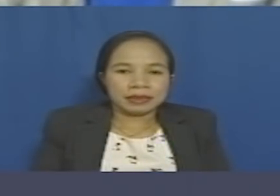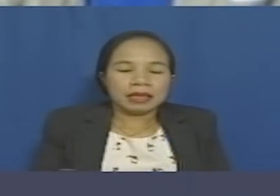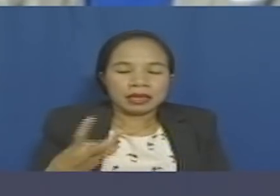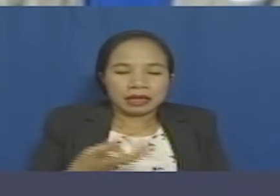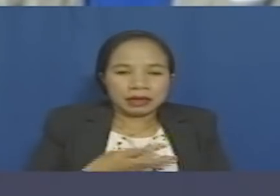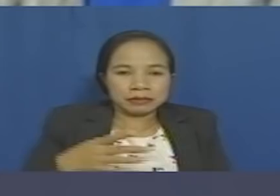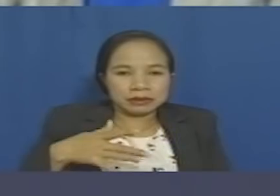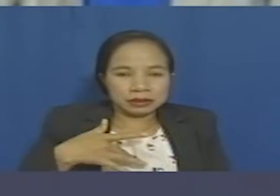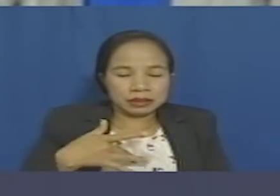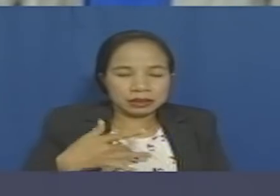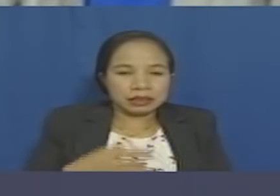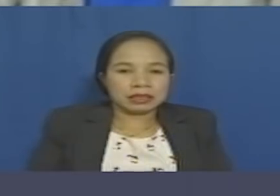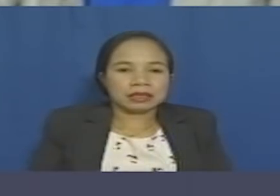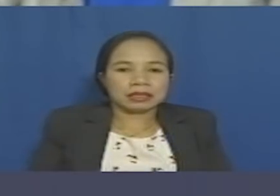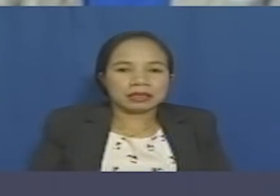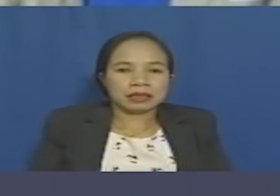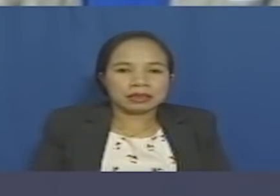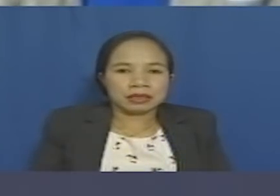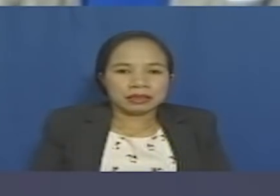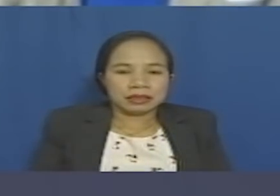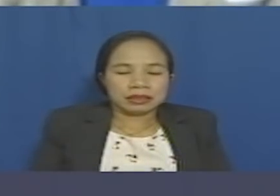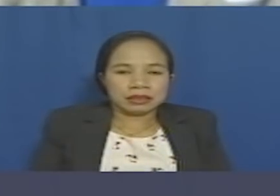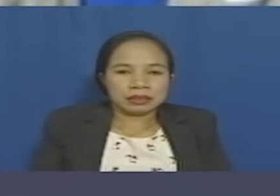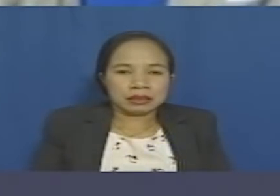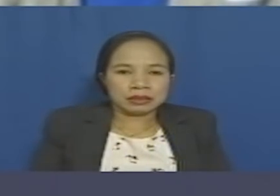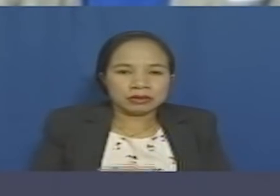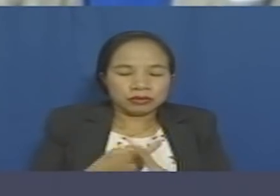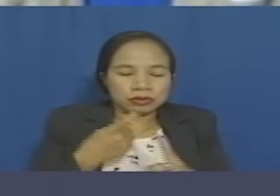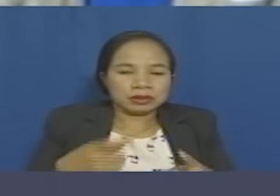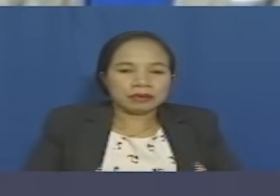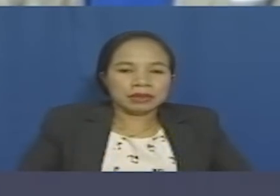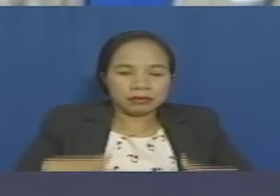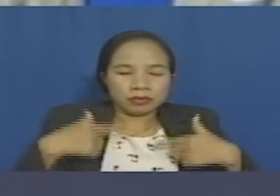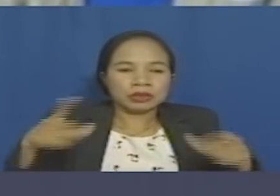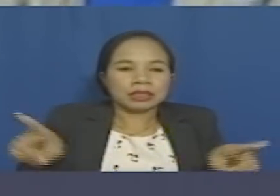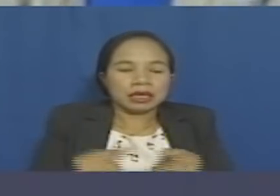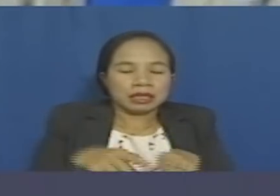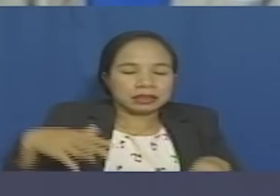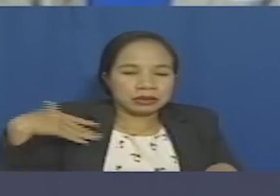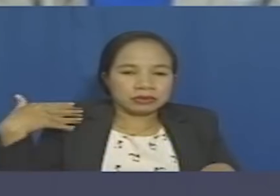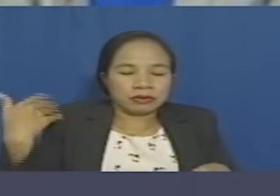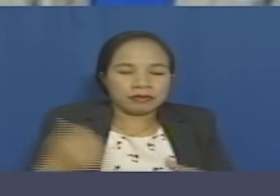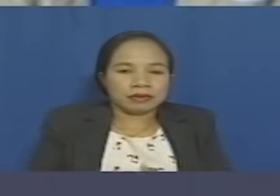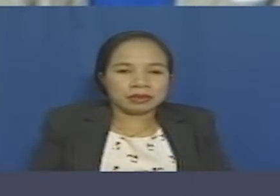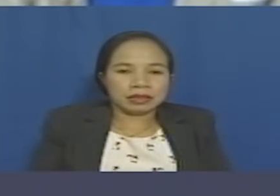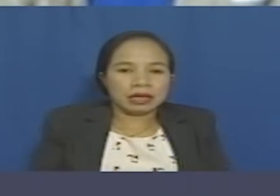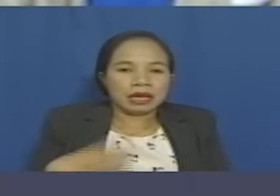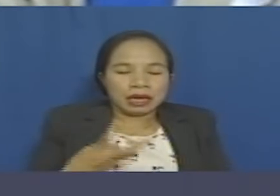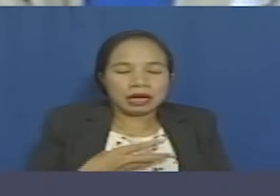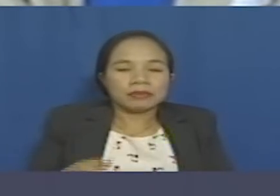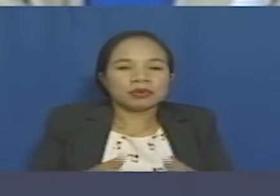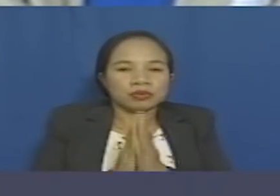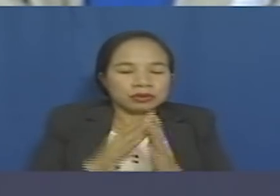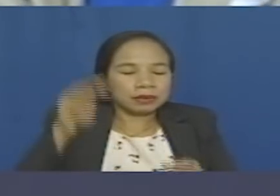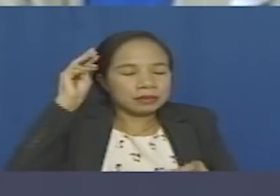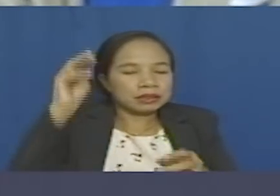kata, lamenta te teves kusi amine jornada jovem minha. E ami kusu ba